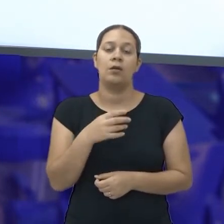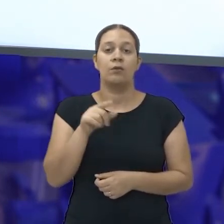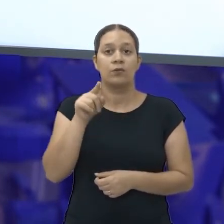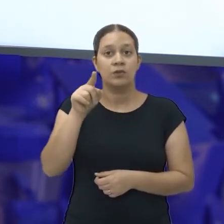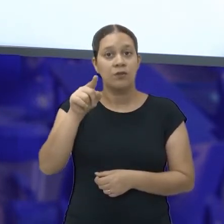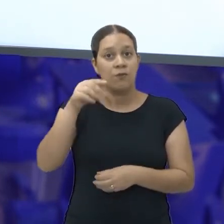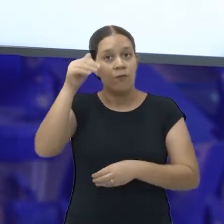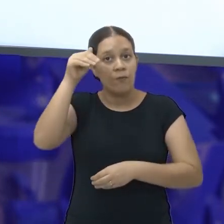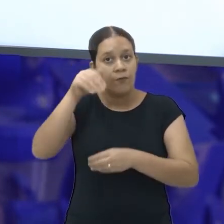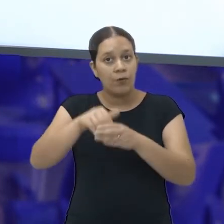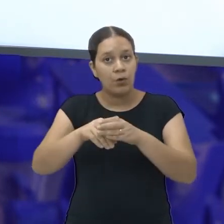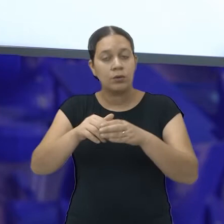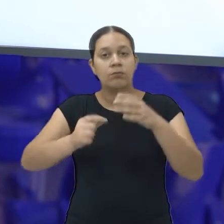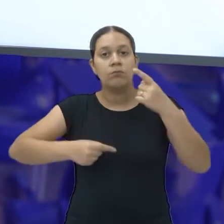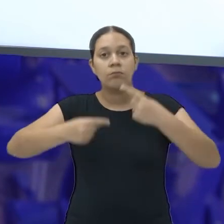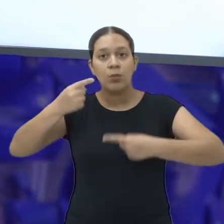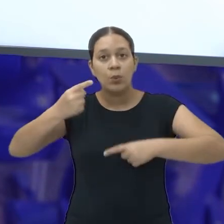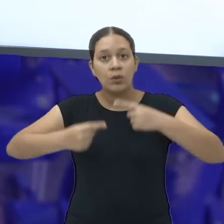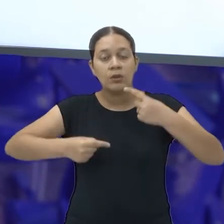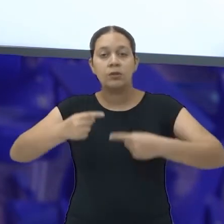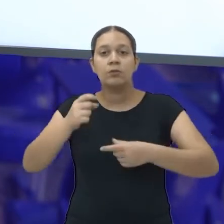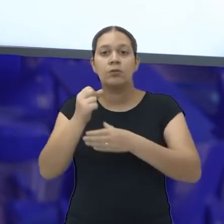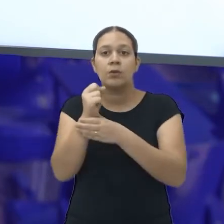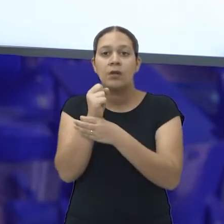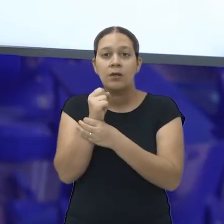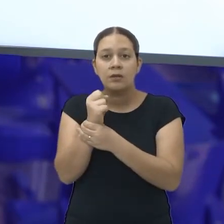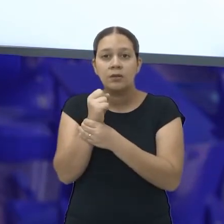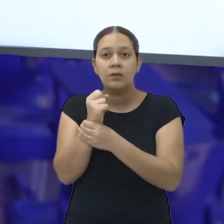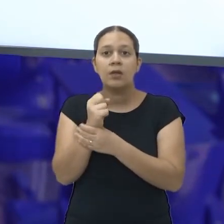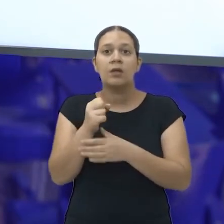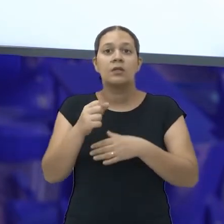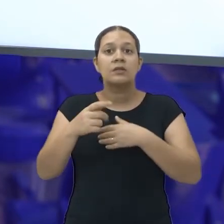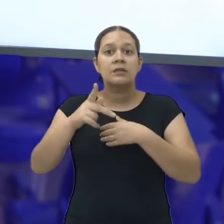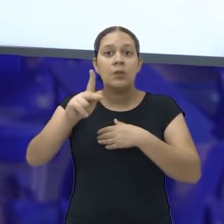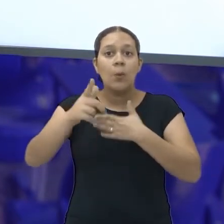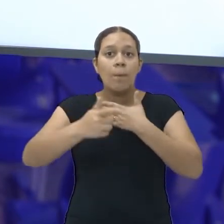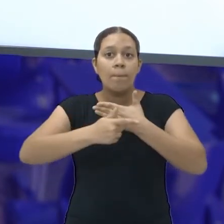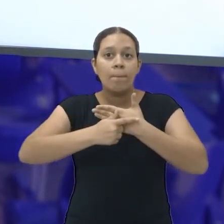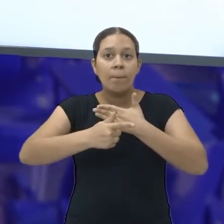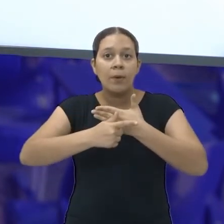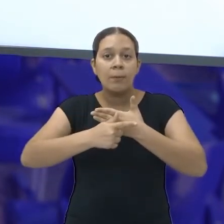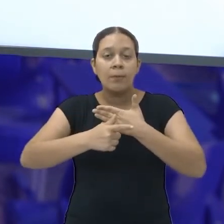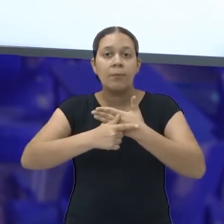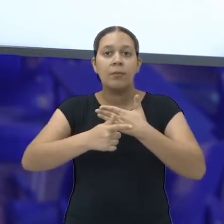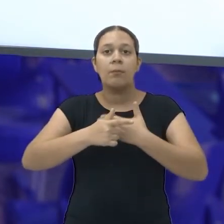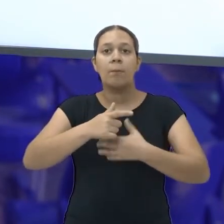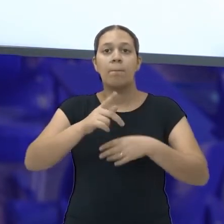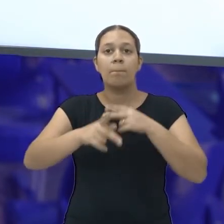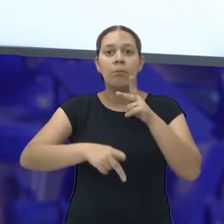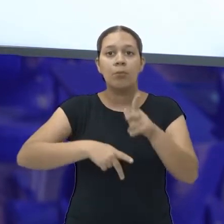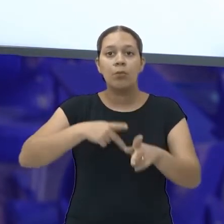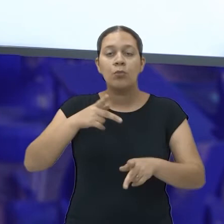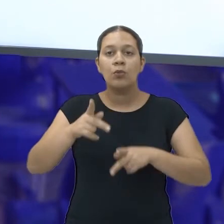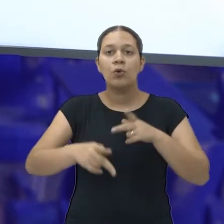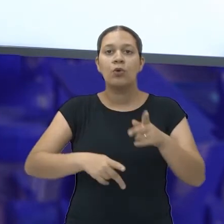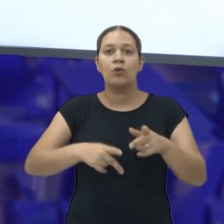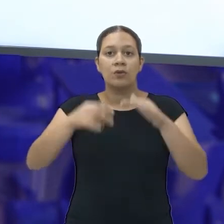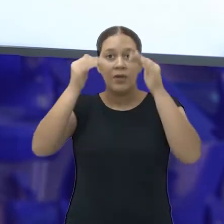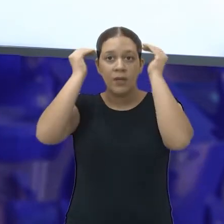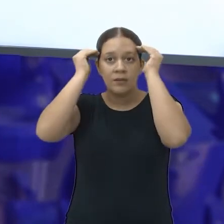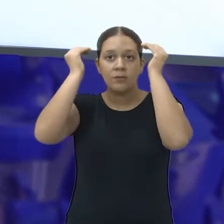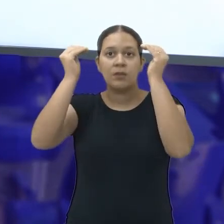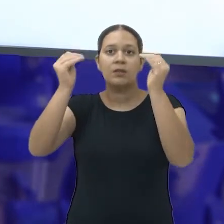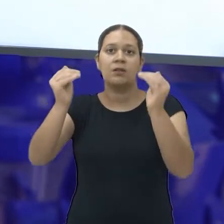naquele político que vai garantir, com a sua função, que o povo seja respeitado nos seus